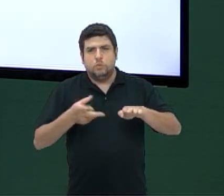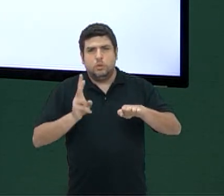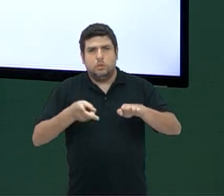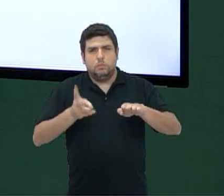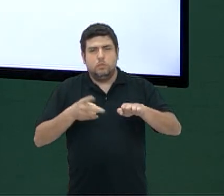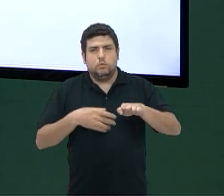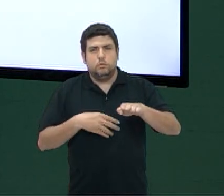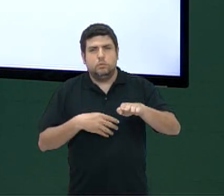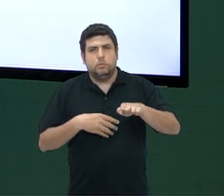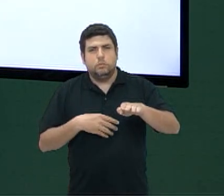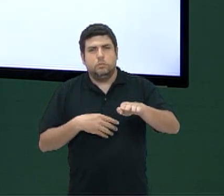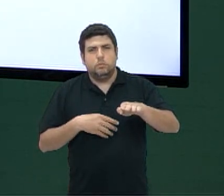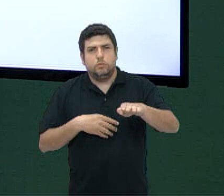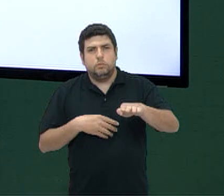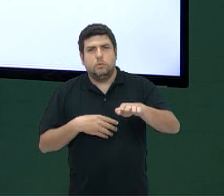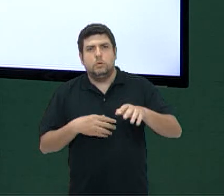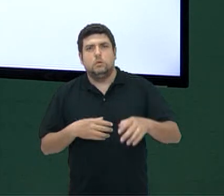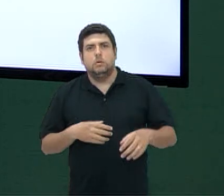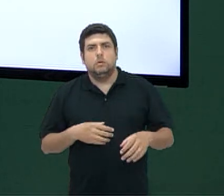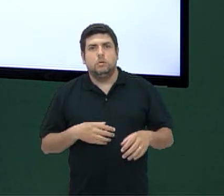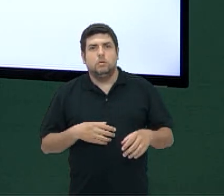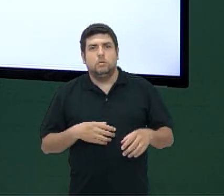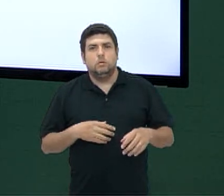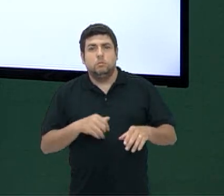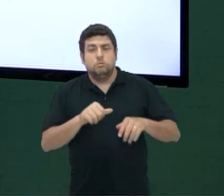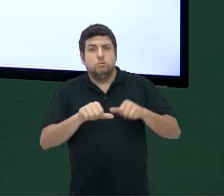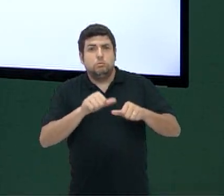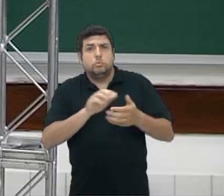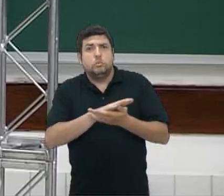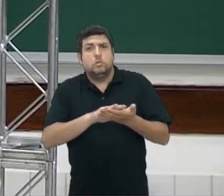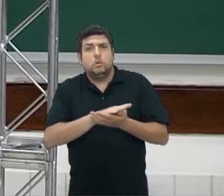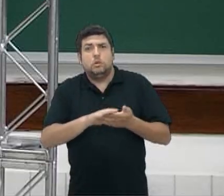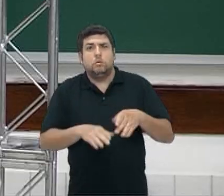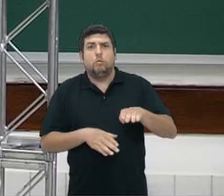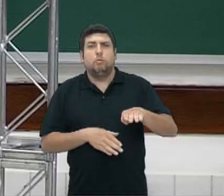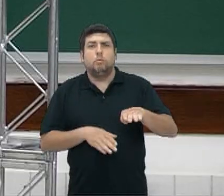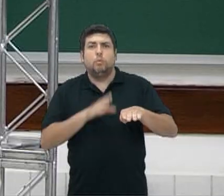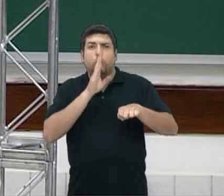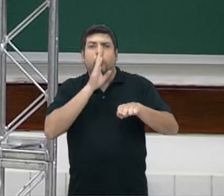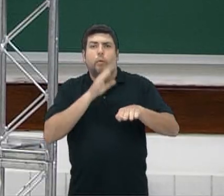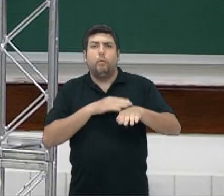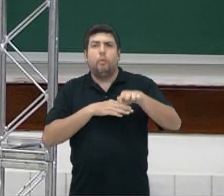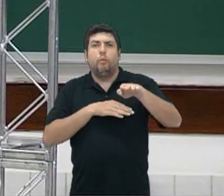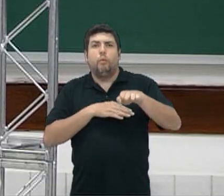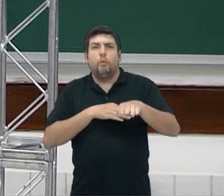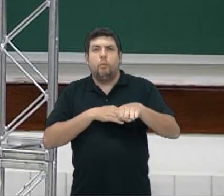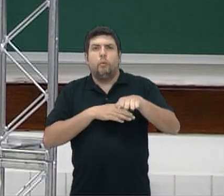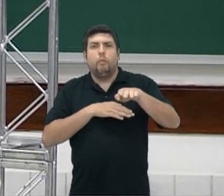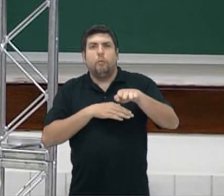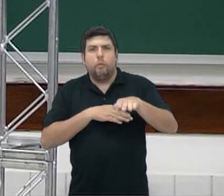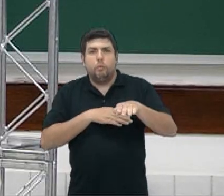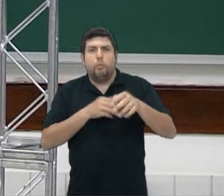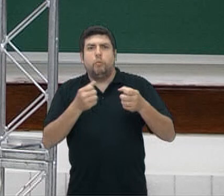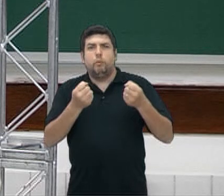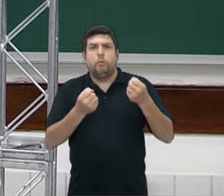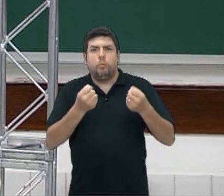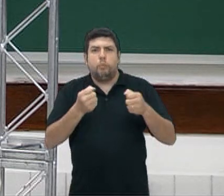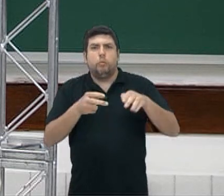cara, não tem nada de mudança. Então, quer dizer que a variação sobre ela é